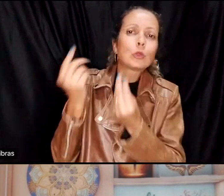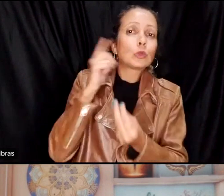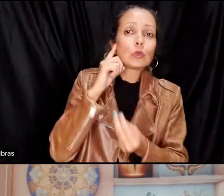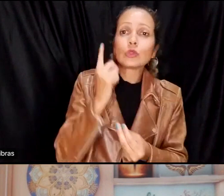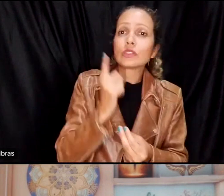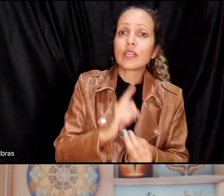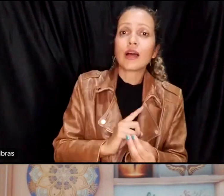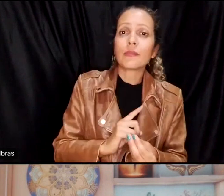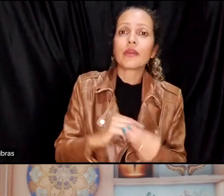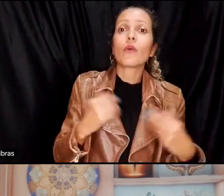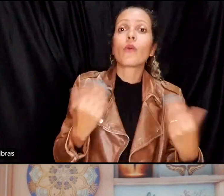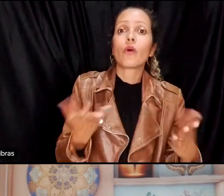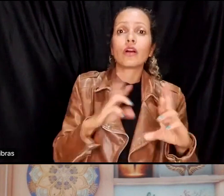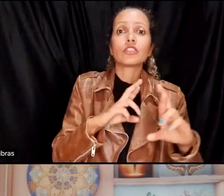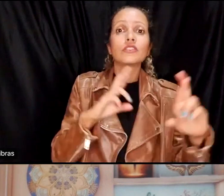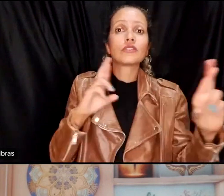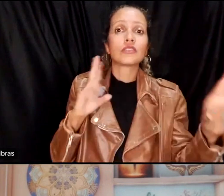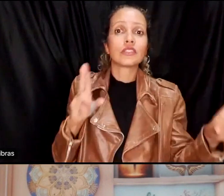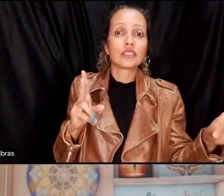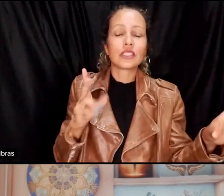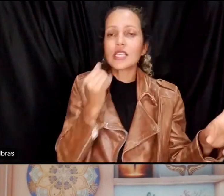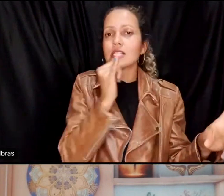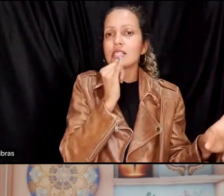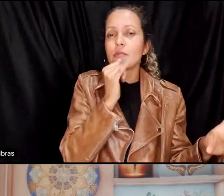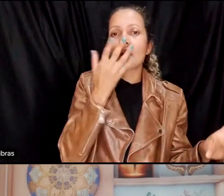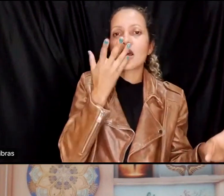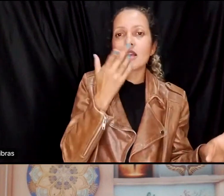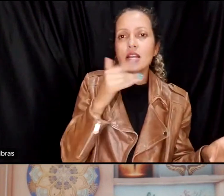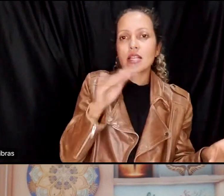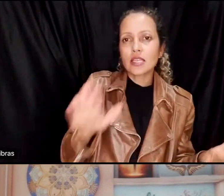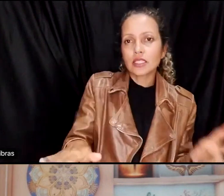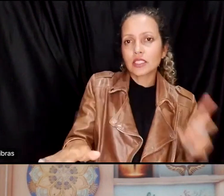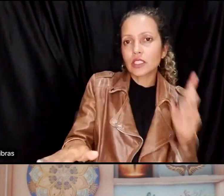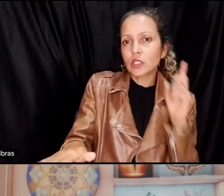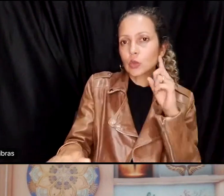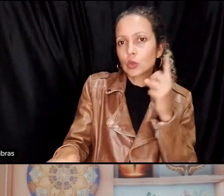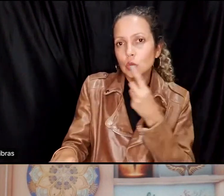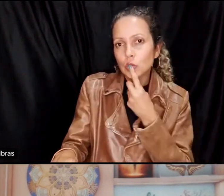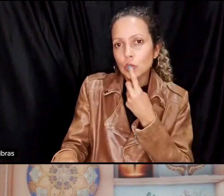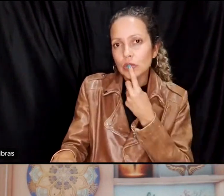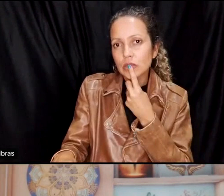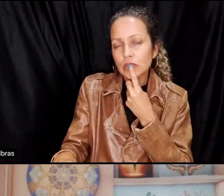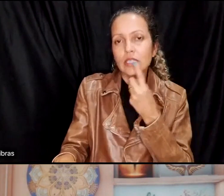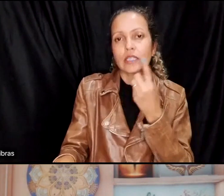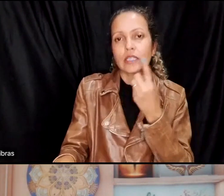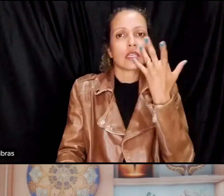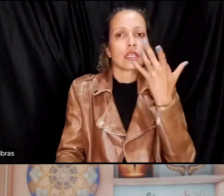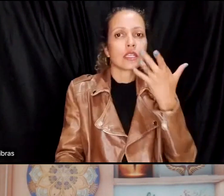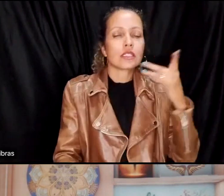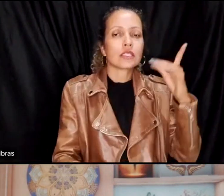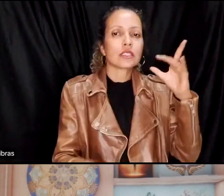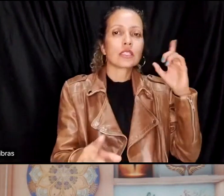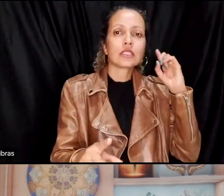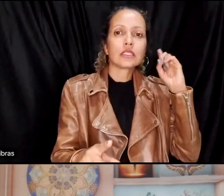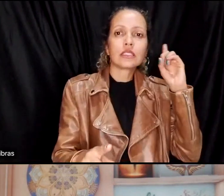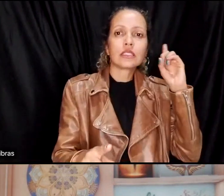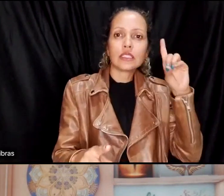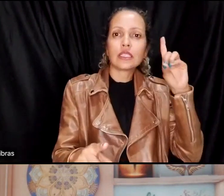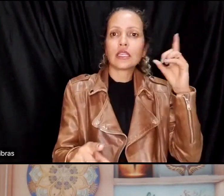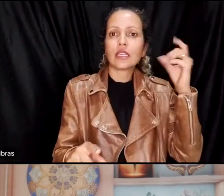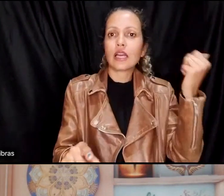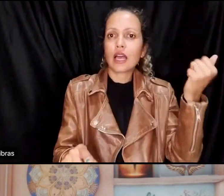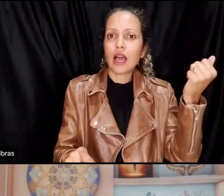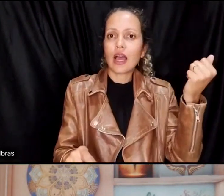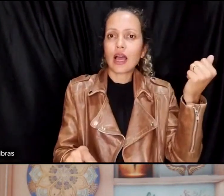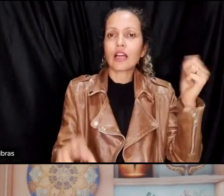de uma criança surda e de uma criança com deficiência auditiva. Isso é